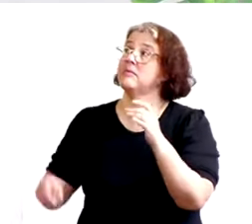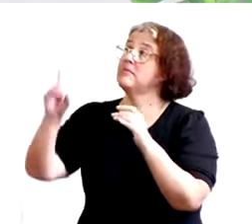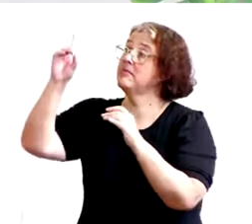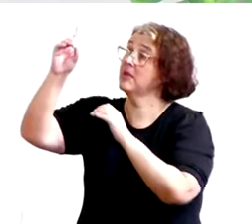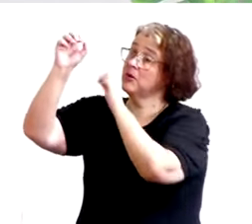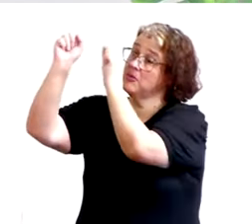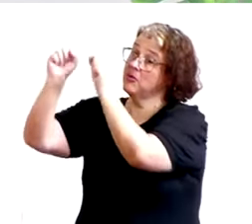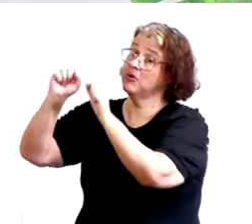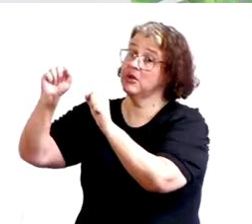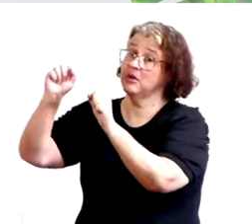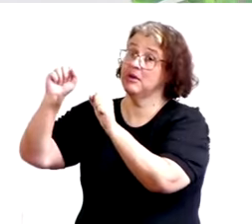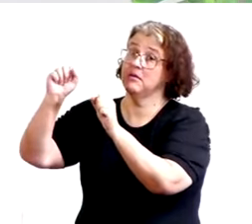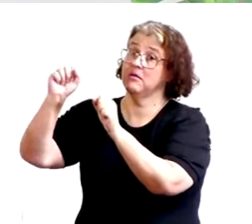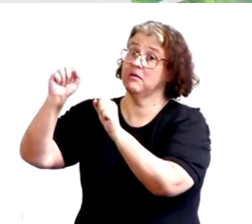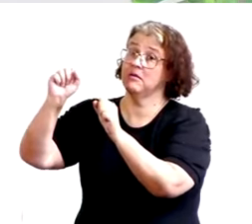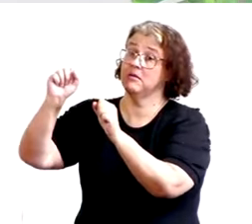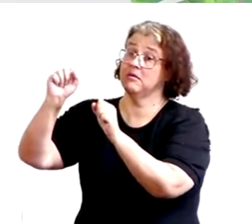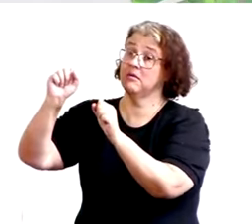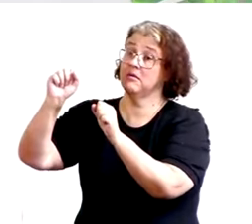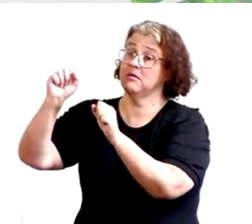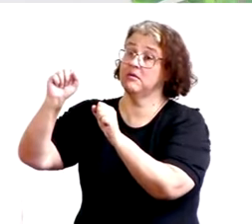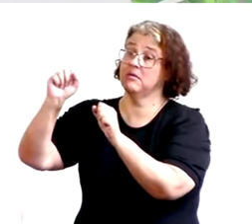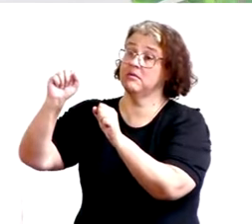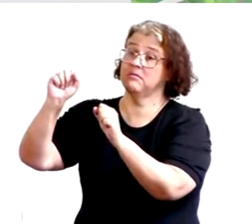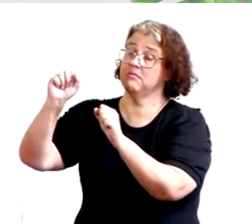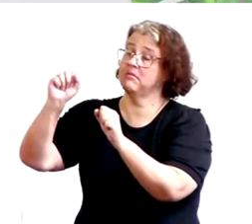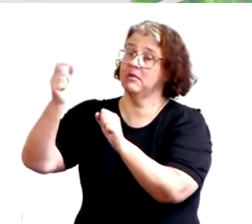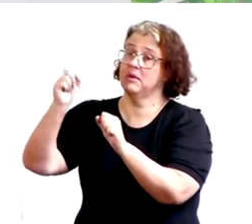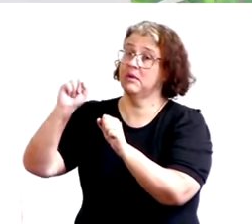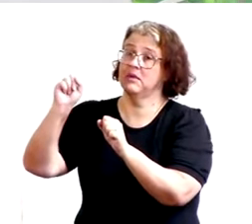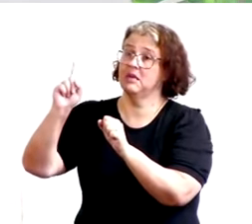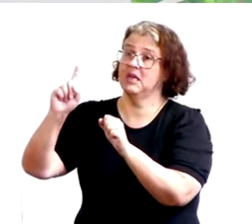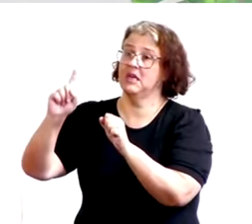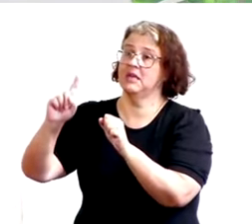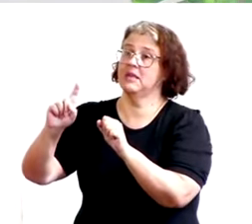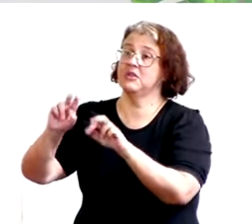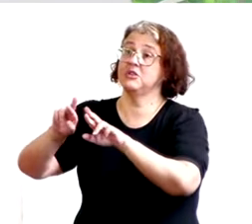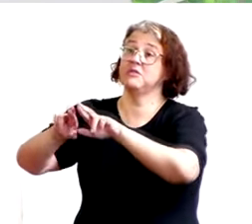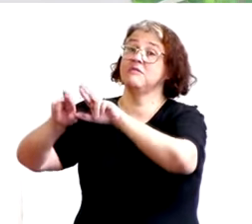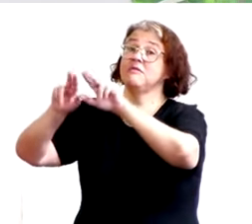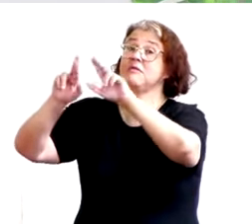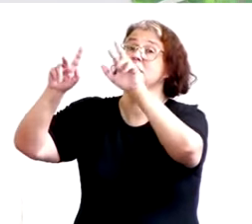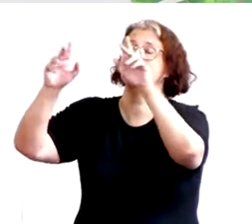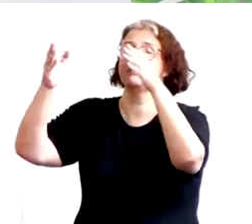do Altíssimo não é mais o mesmo